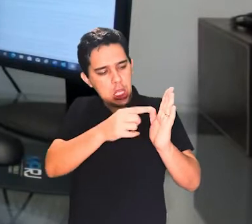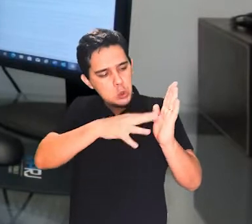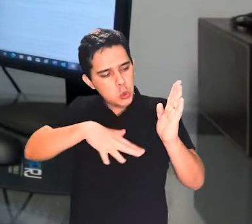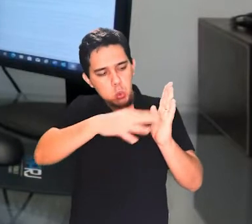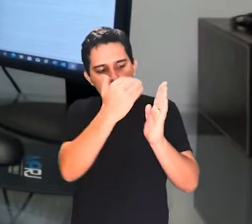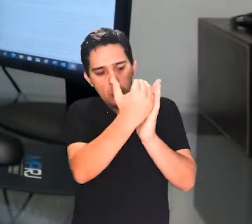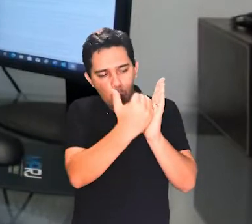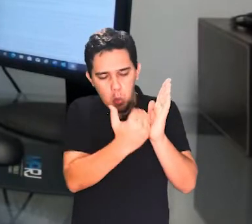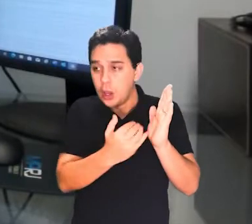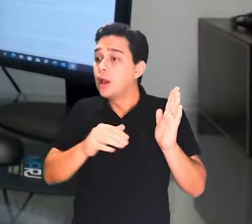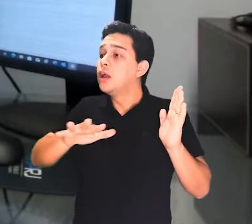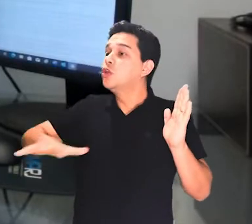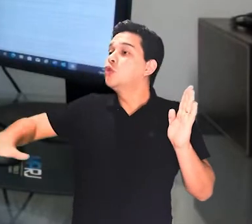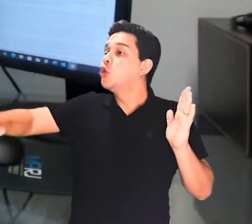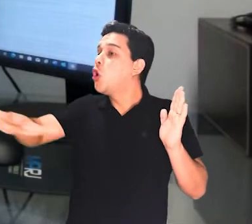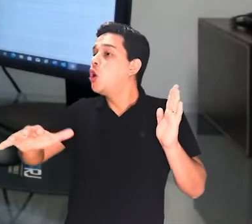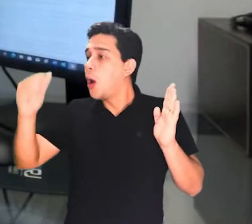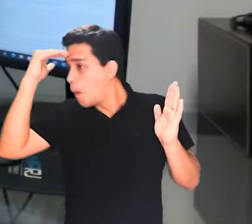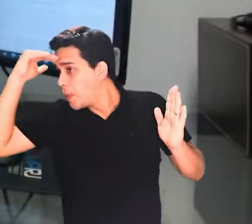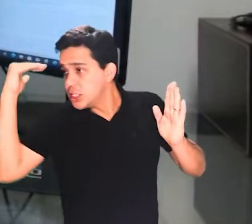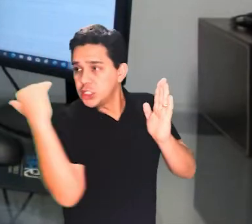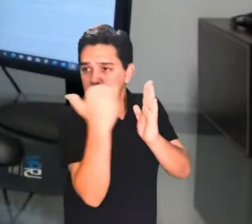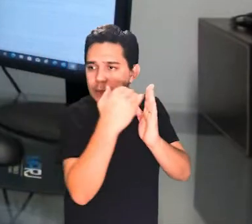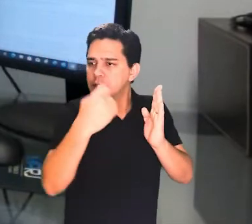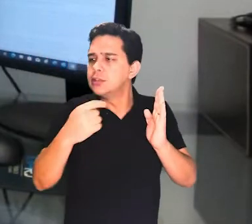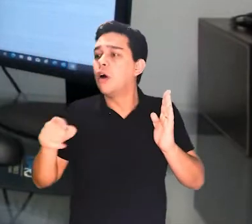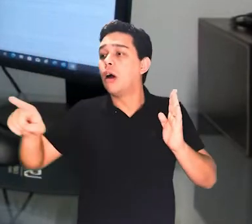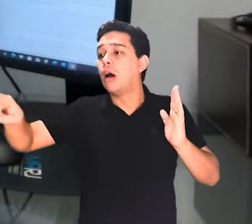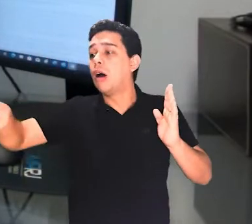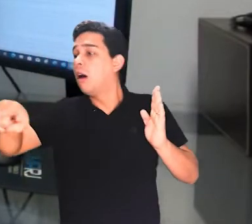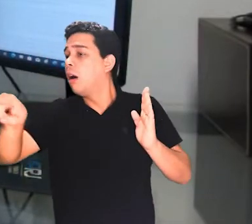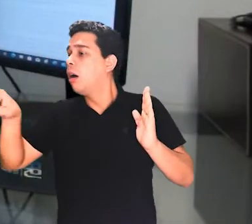de direitos desses sujeitos, tanto em relação